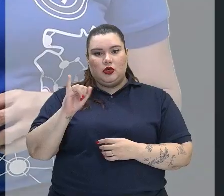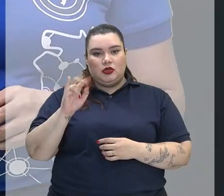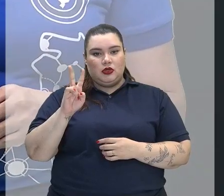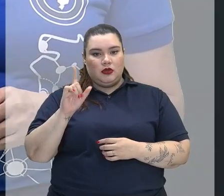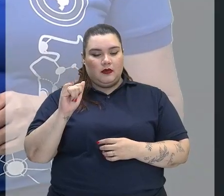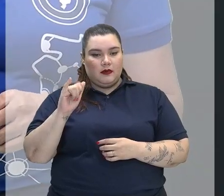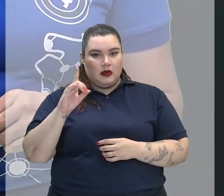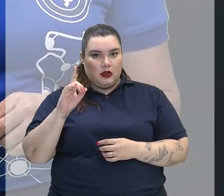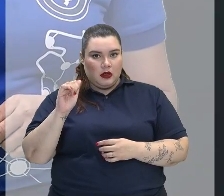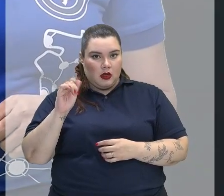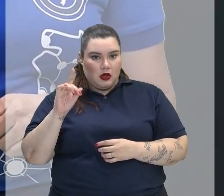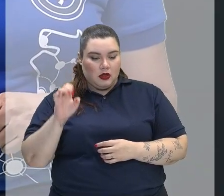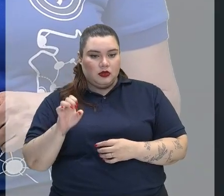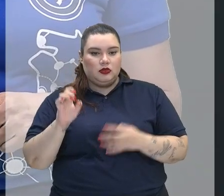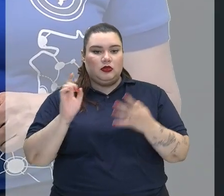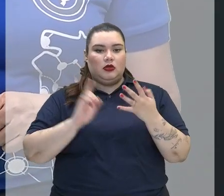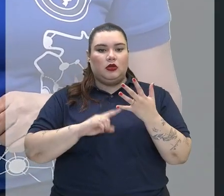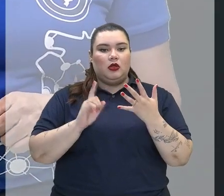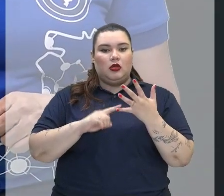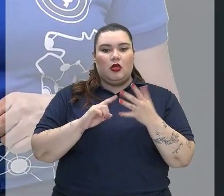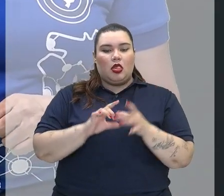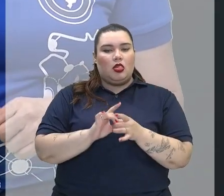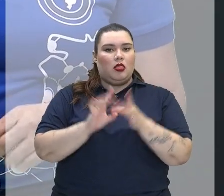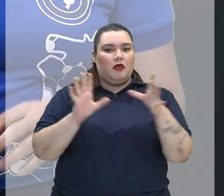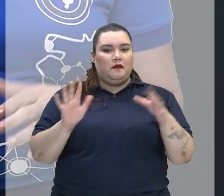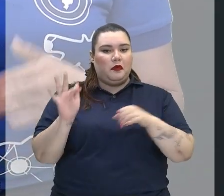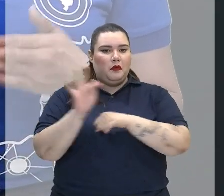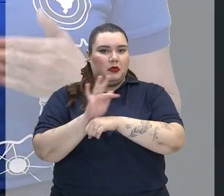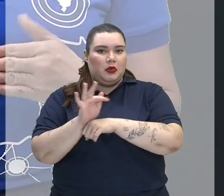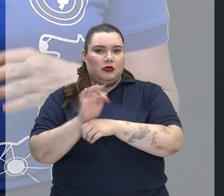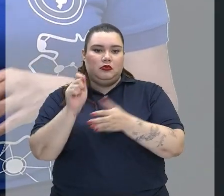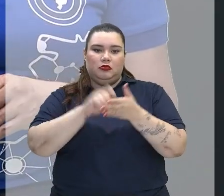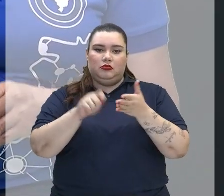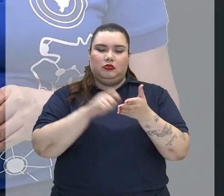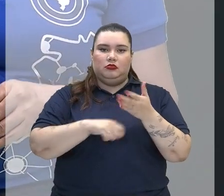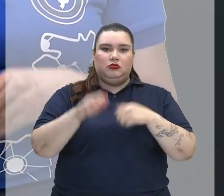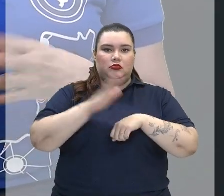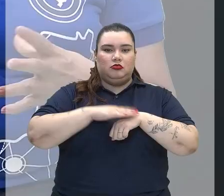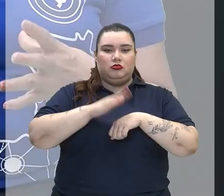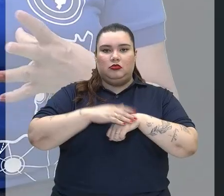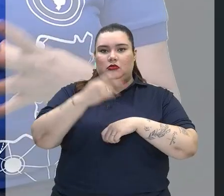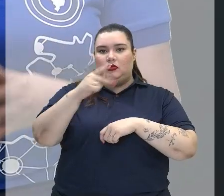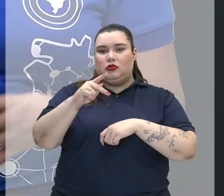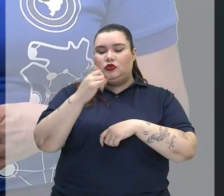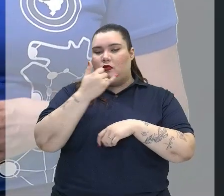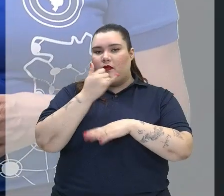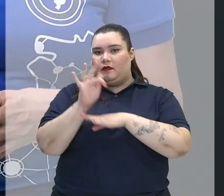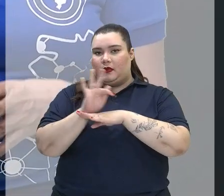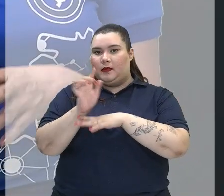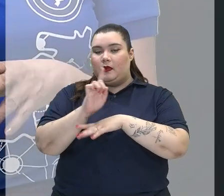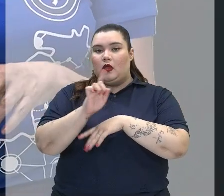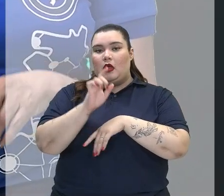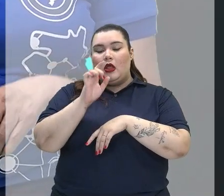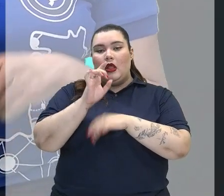liberdade na formalidade escrita. Então, por ser um texto simples, né, ele